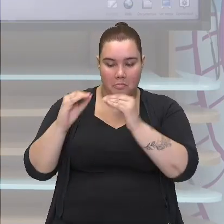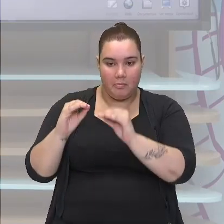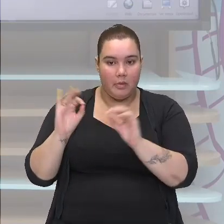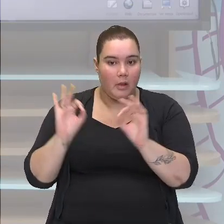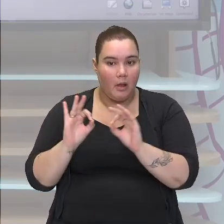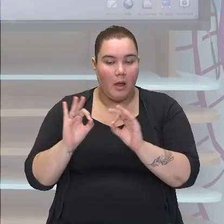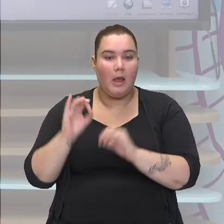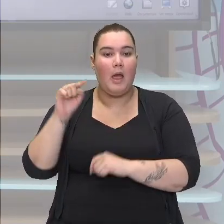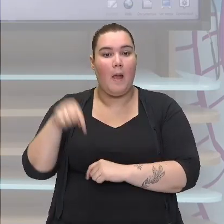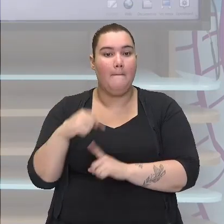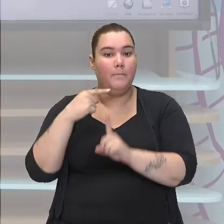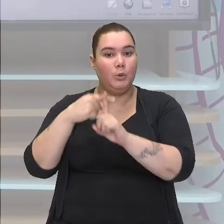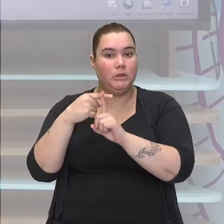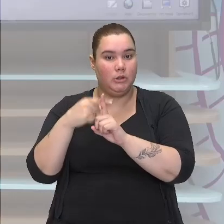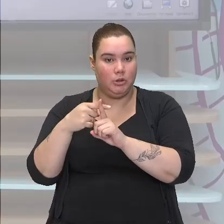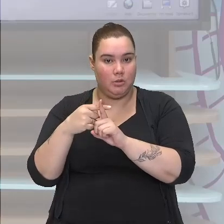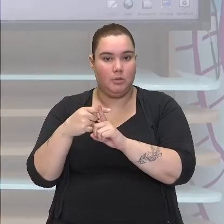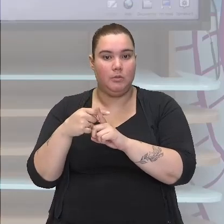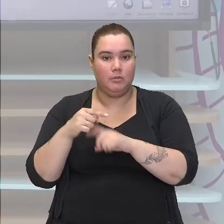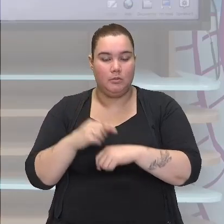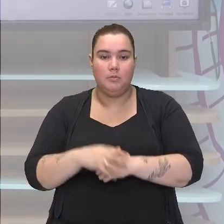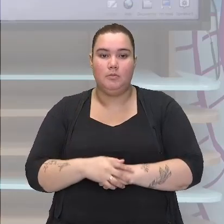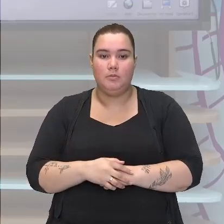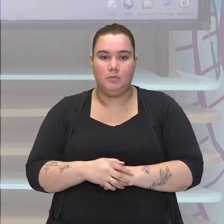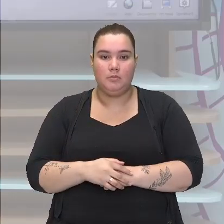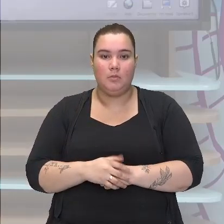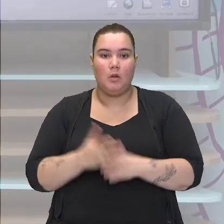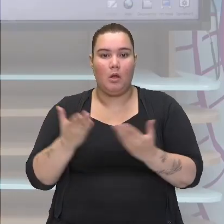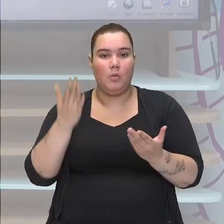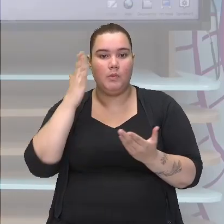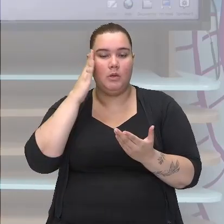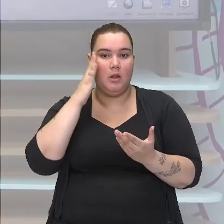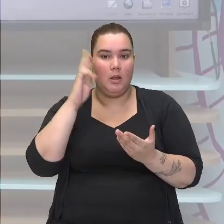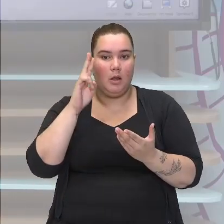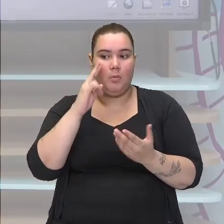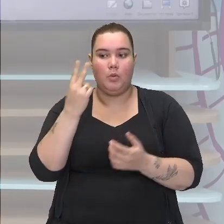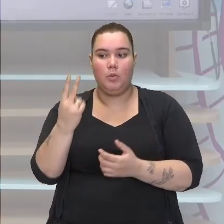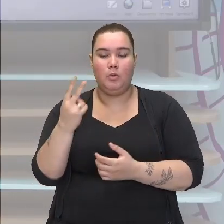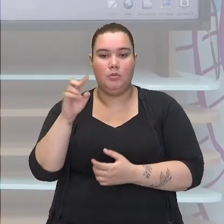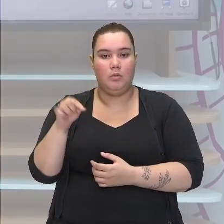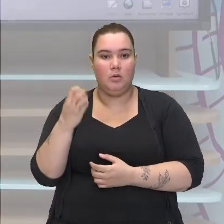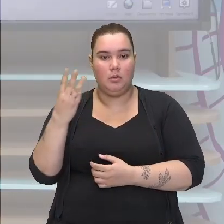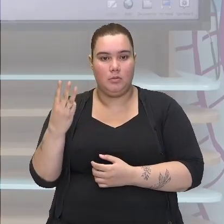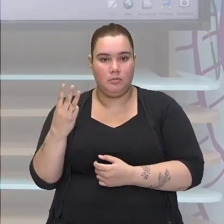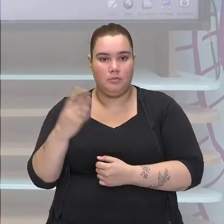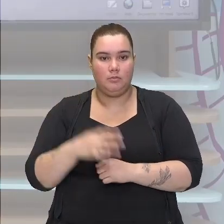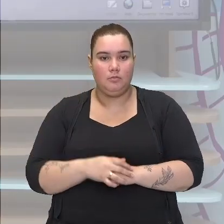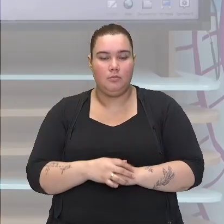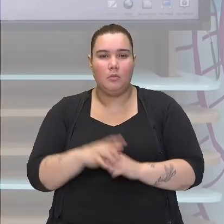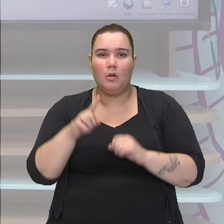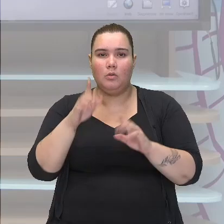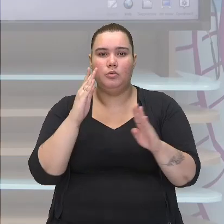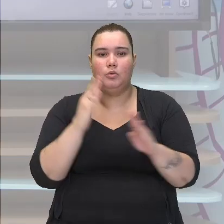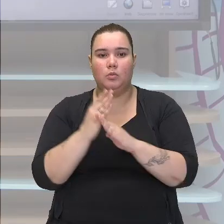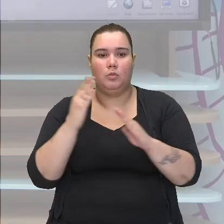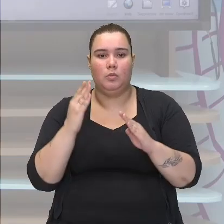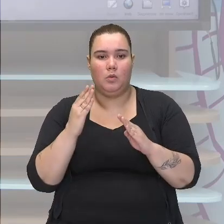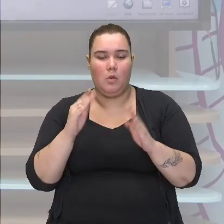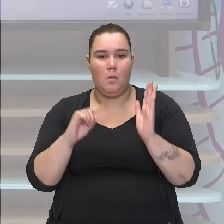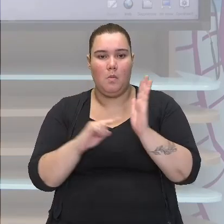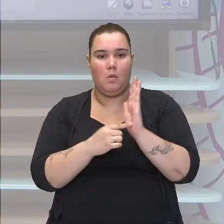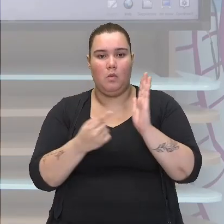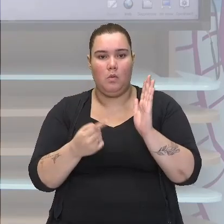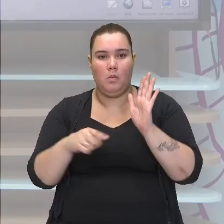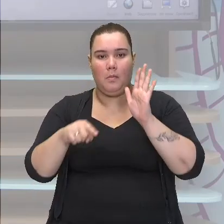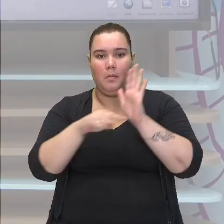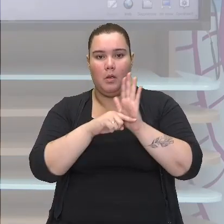é positivo. Então, eu já sei que ele está no primeiro quadrante, porque eu disse 2 e 3. Se de repente eu falar, localize o ponto